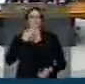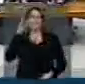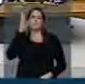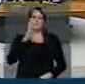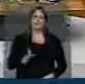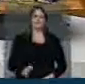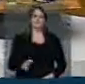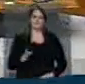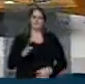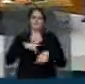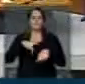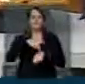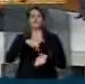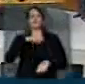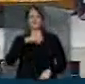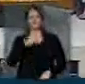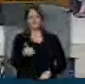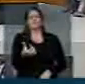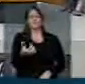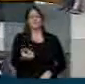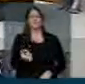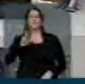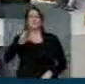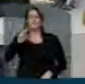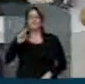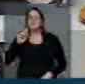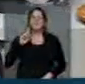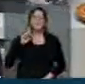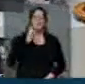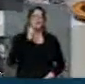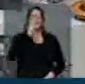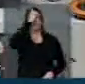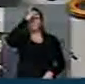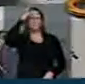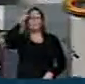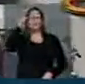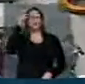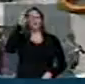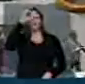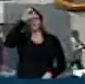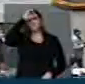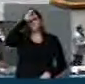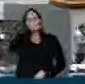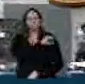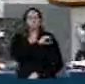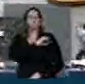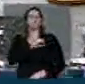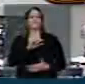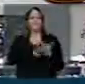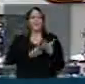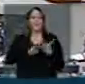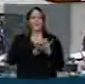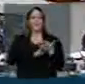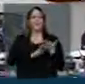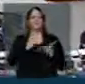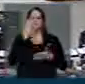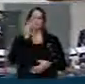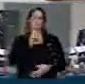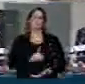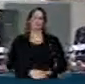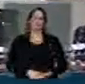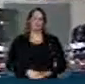que ainda tem 60 milhões de analfabetos e analfabetos funcionais. Num